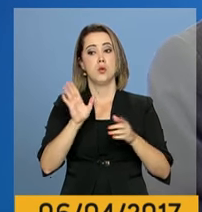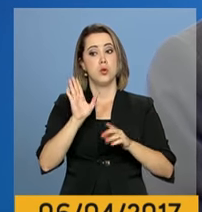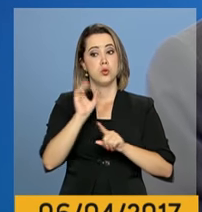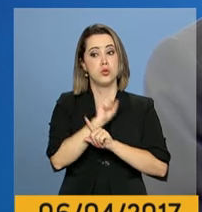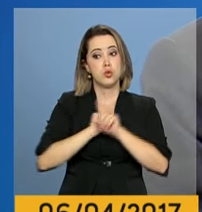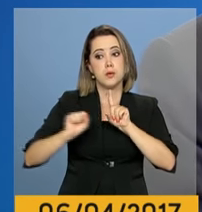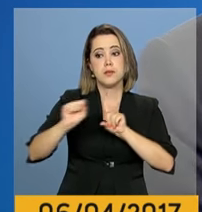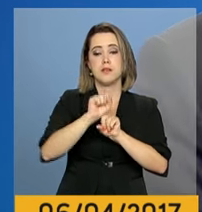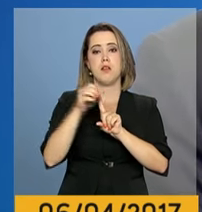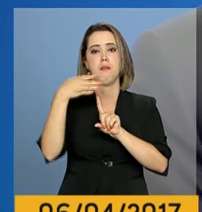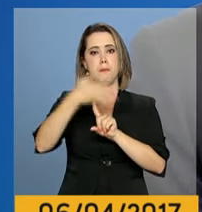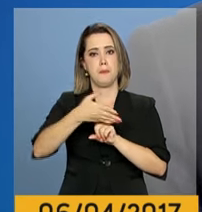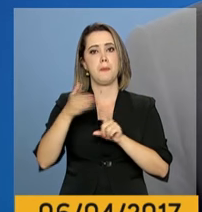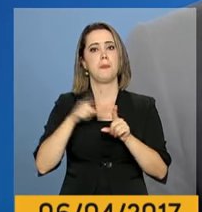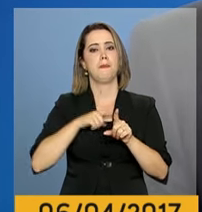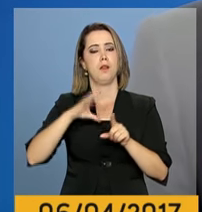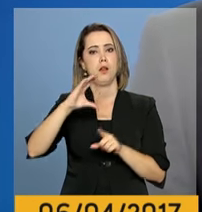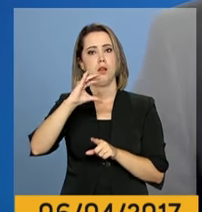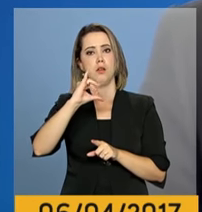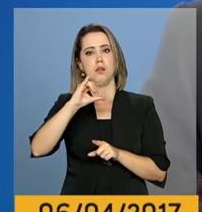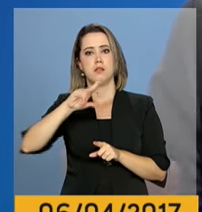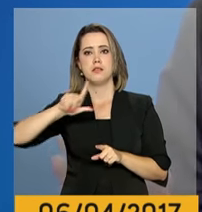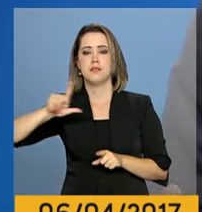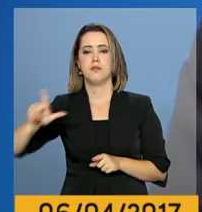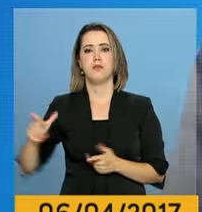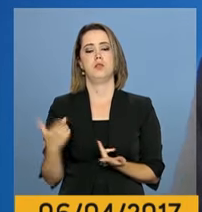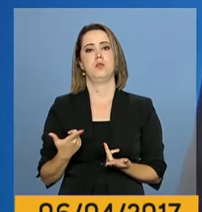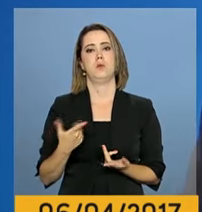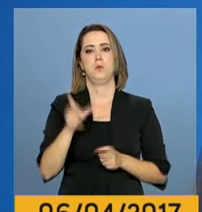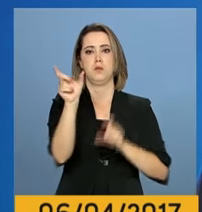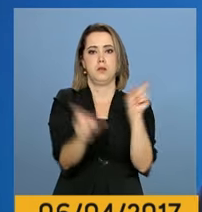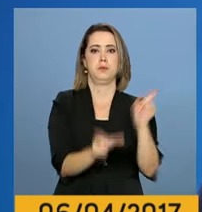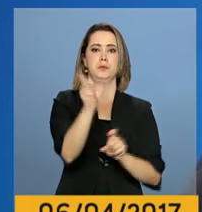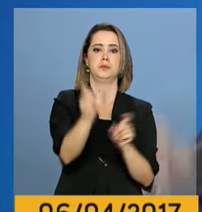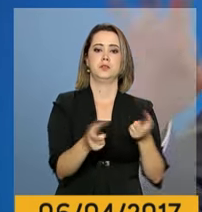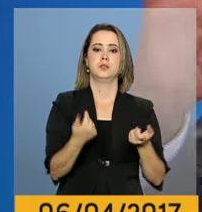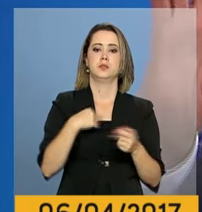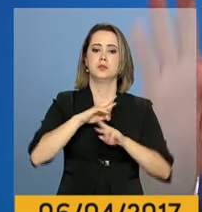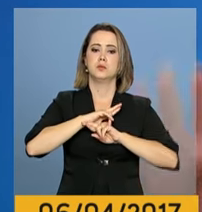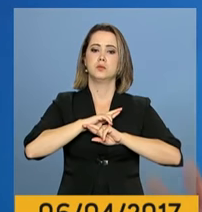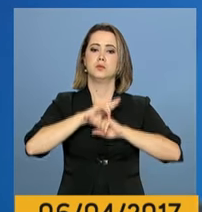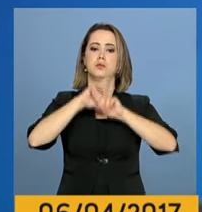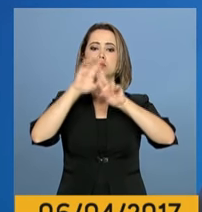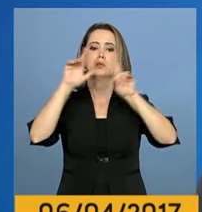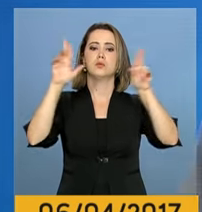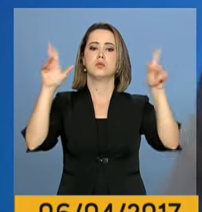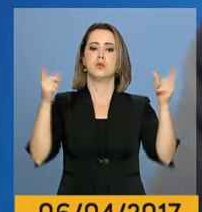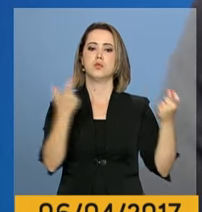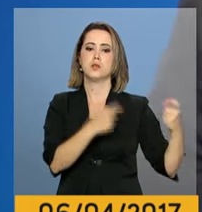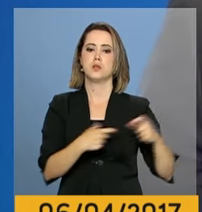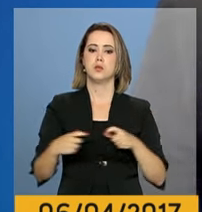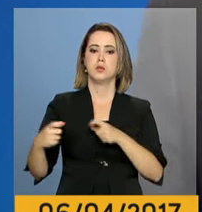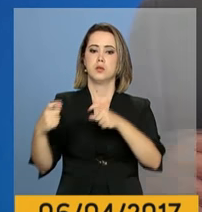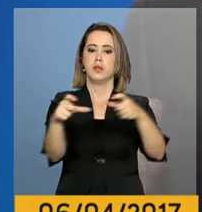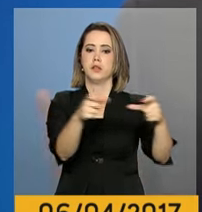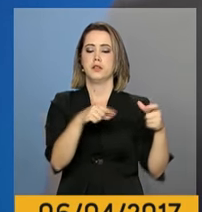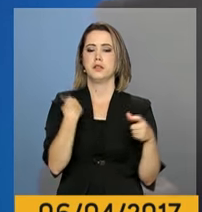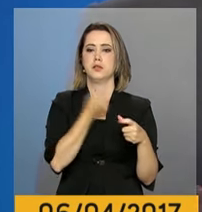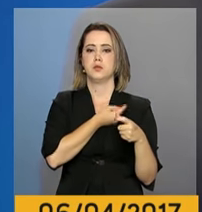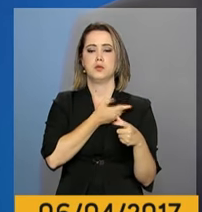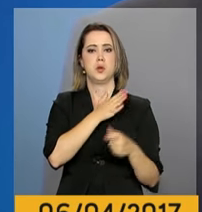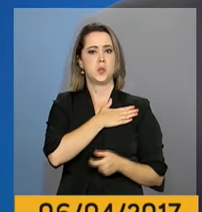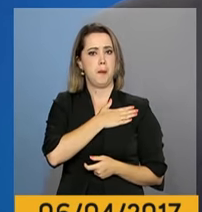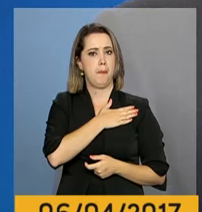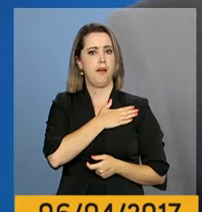Operação Assiso, né? Ação Cívico e Social. Pessoas que nos mais variados rincões da nossa pátria jamais tinham